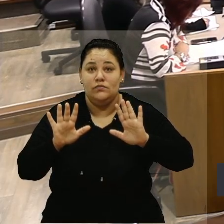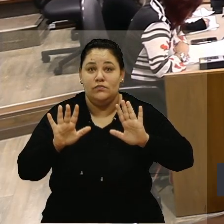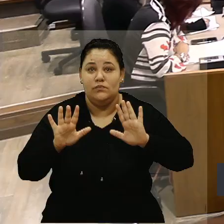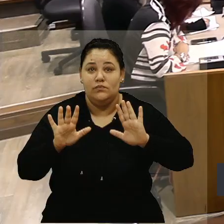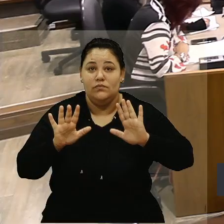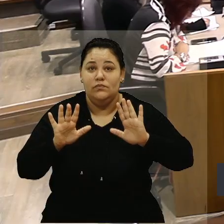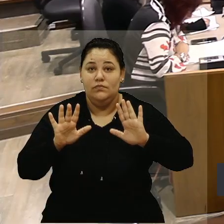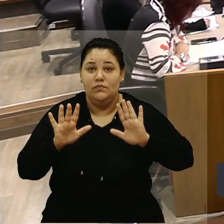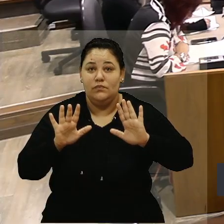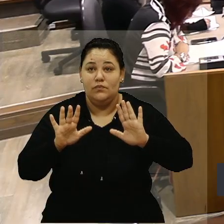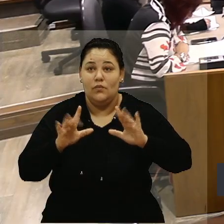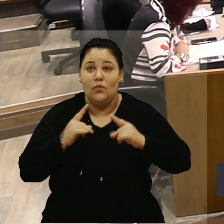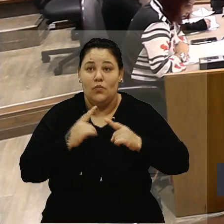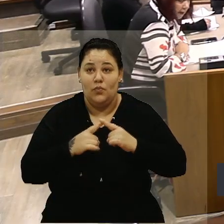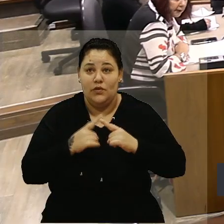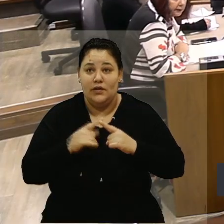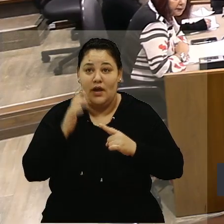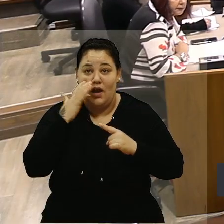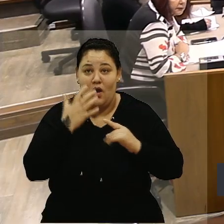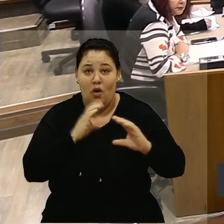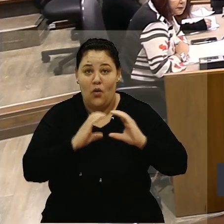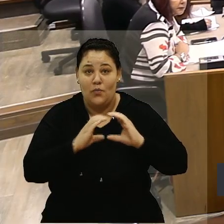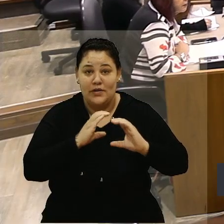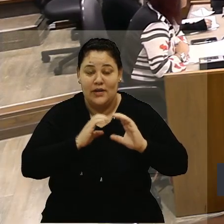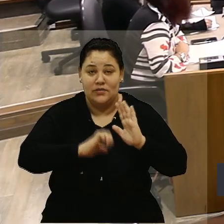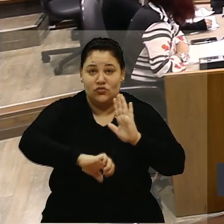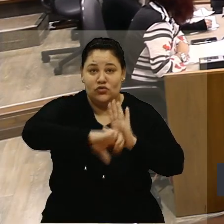havendo uma suposta comunicação de crime